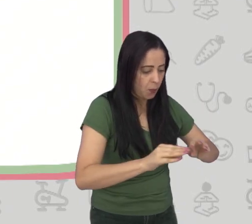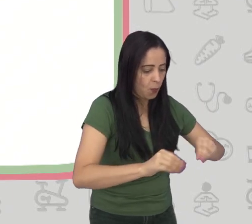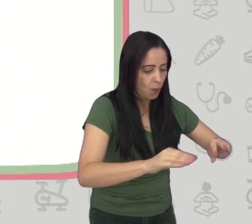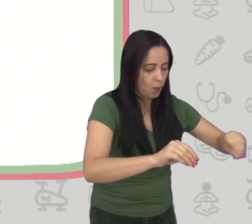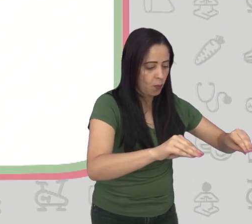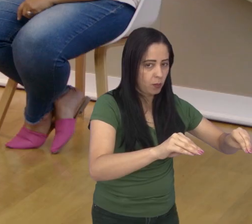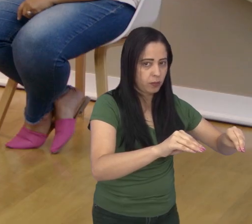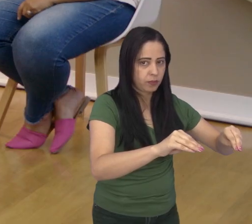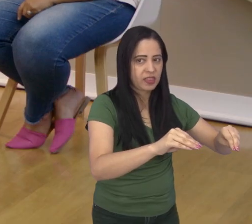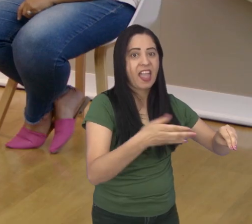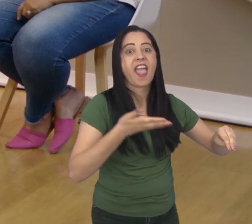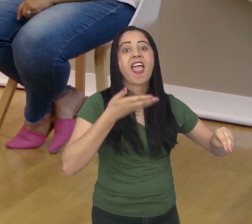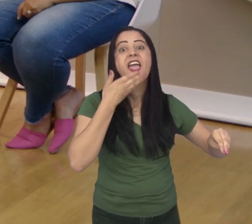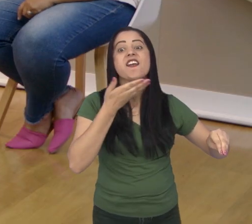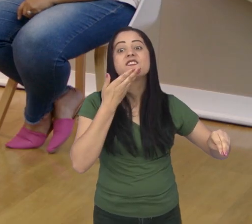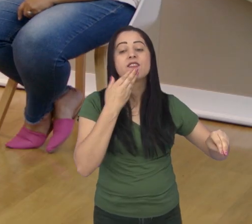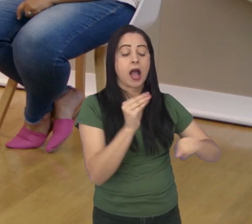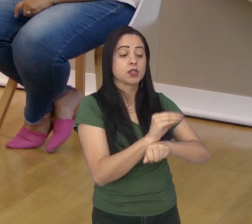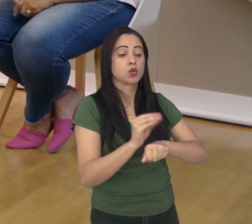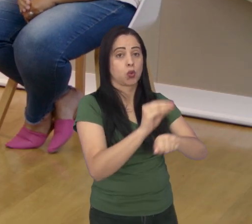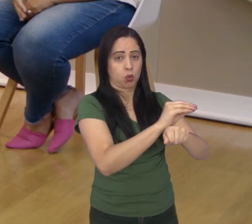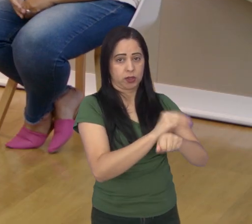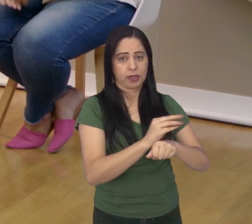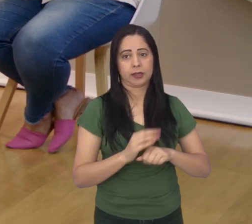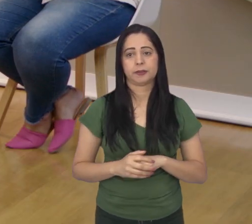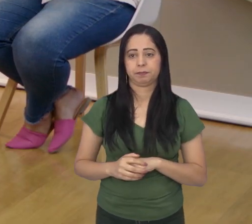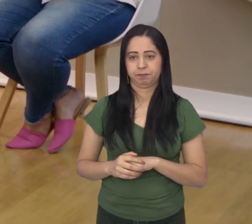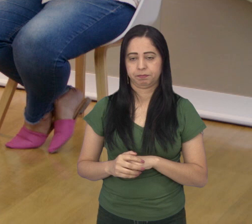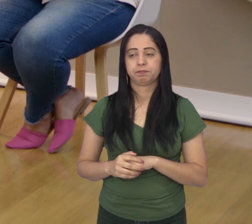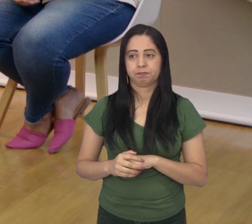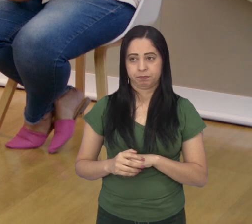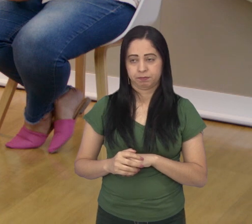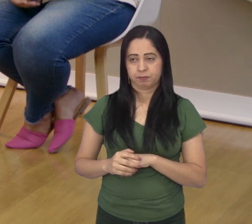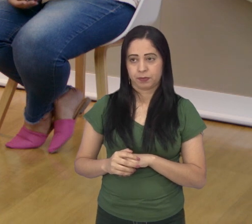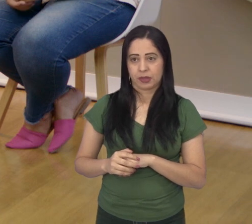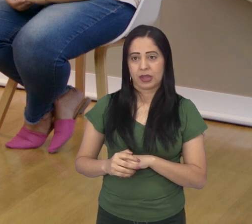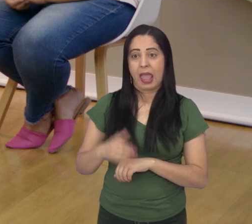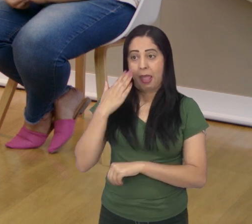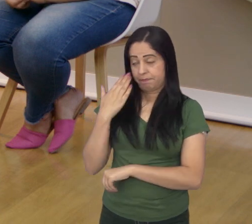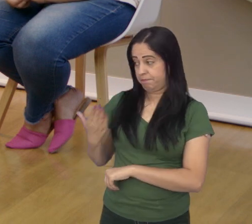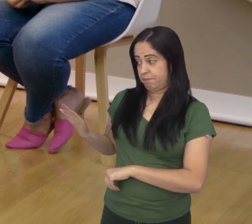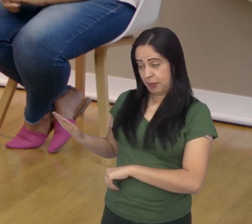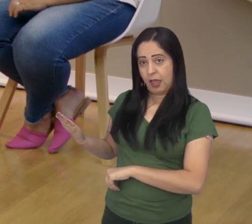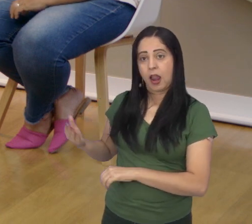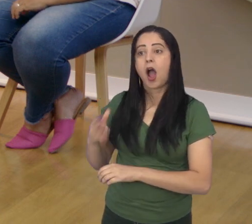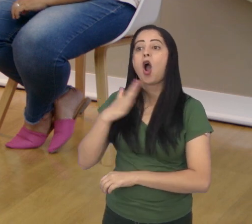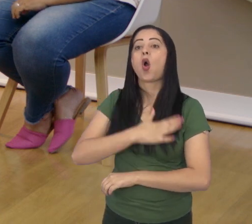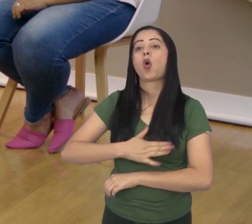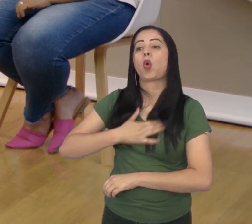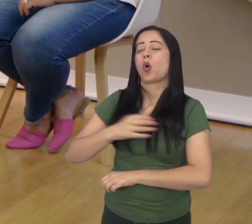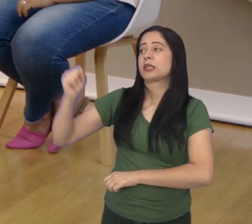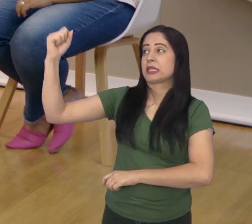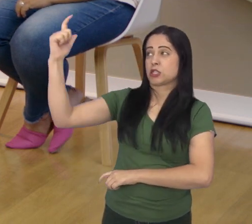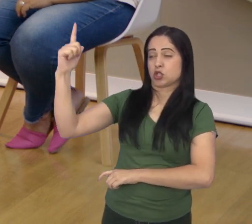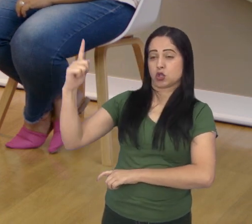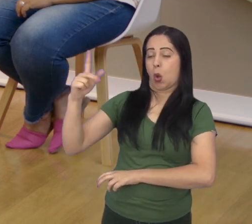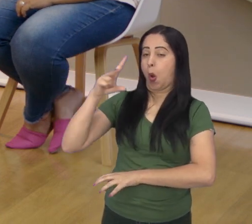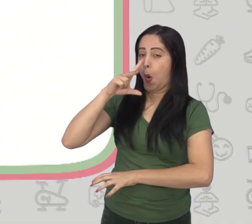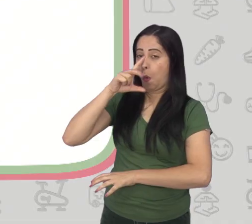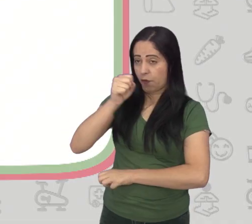é mais fácil da gente conseguir esse resultado. Veja bem, é uma planta de sol pleno, então eu tenho que